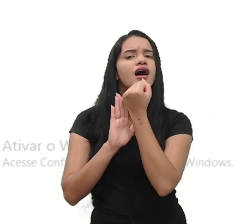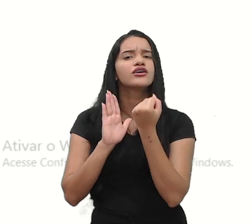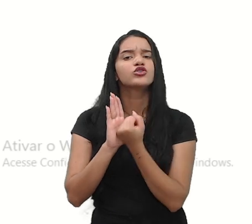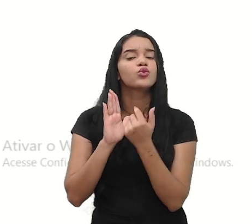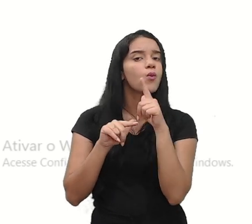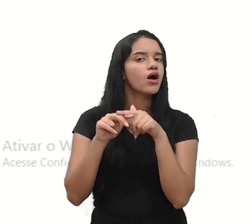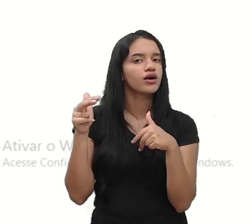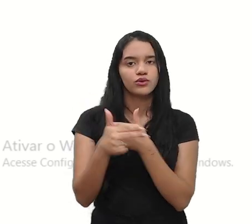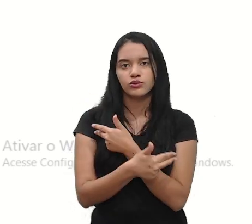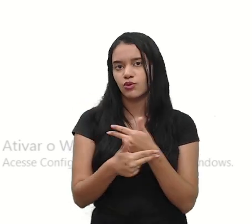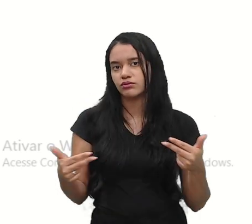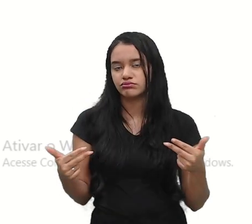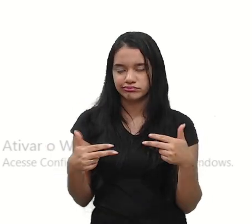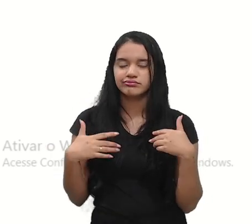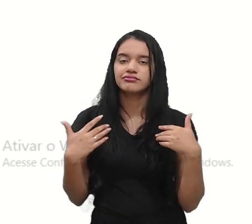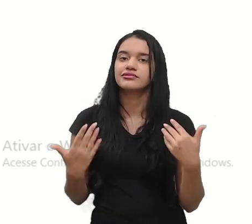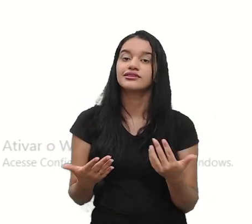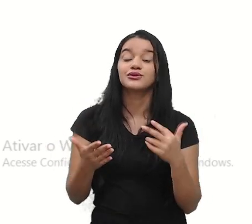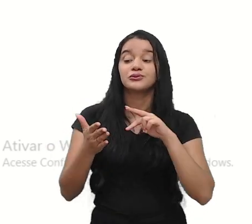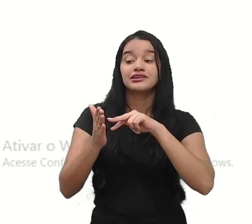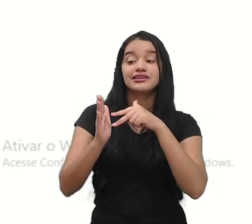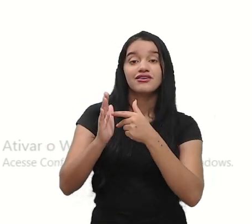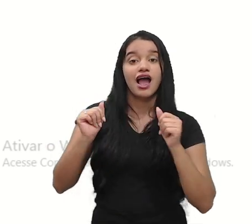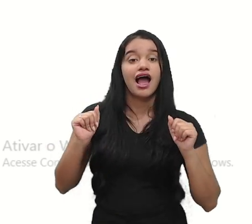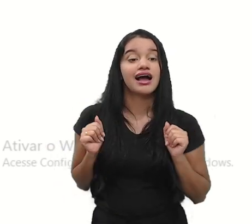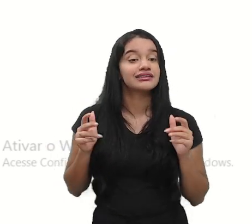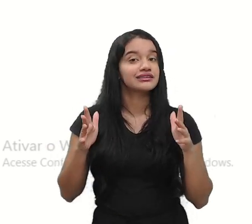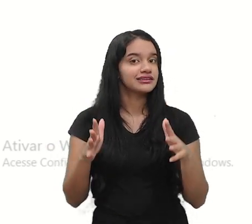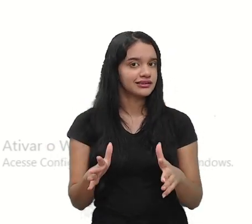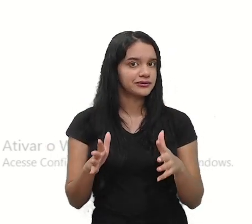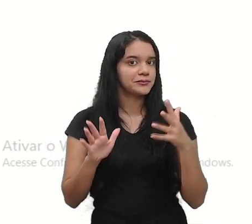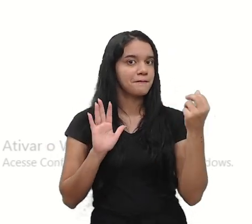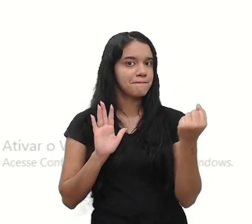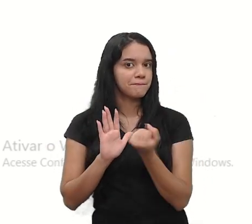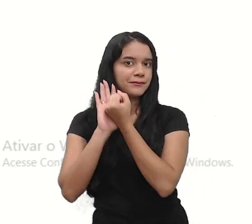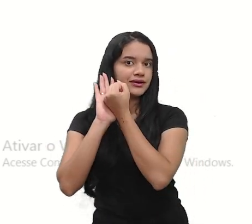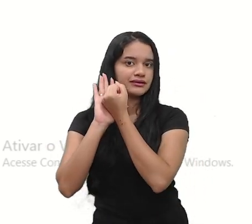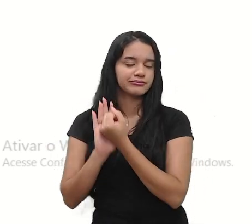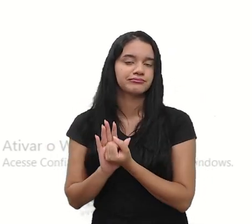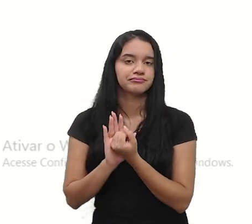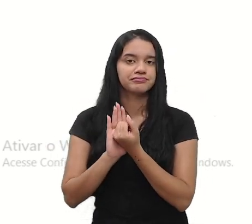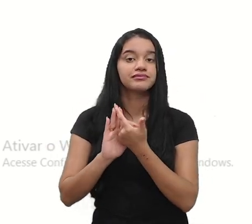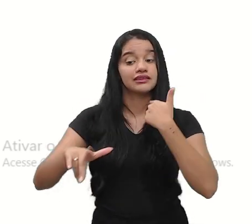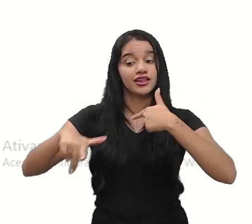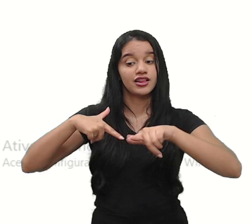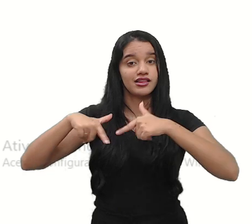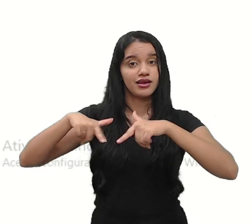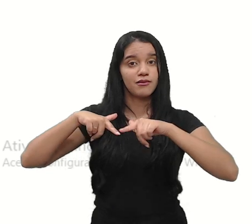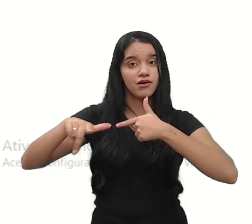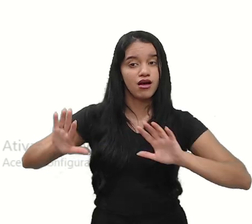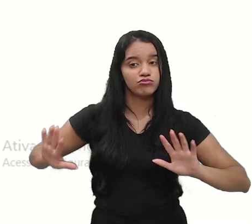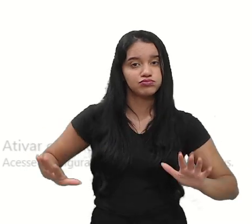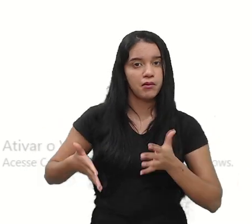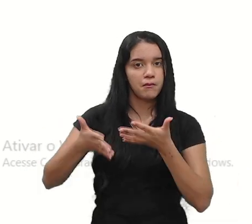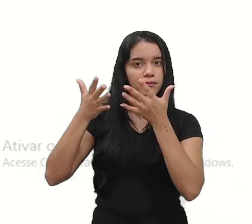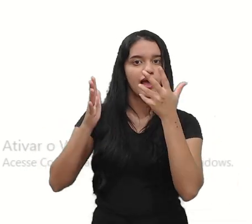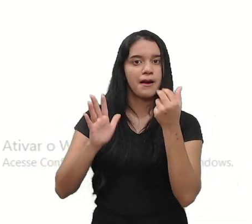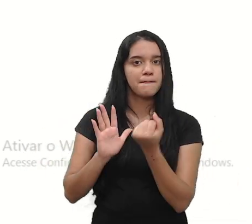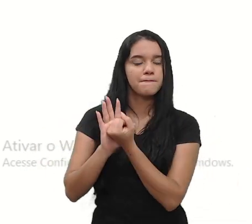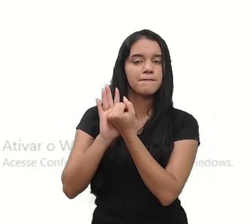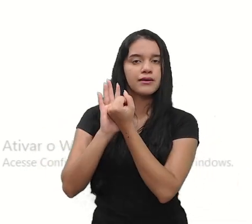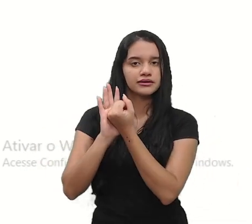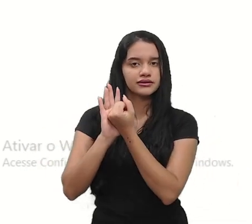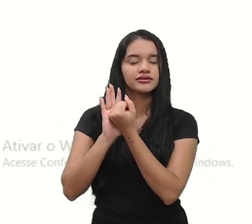algo, certo? Então, o brand significa a ação de marcar, ou seja, de trabalhar e promover a marca no sentido do